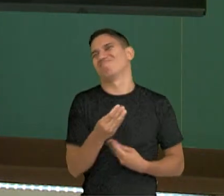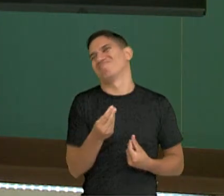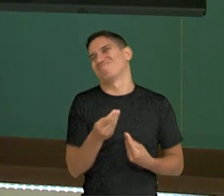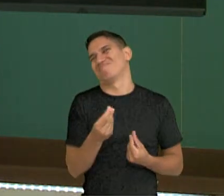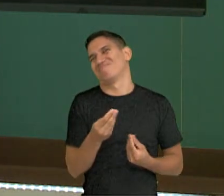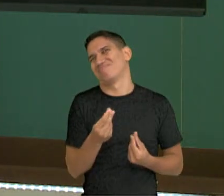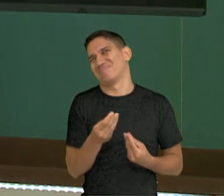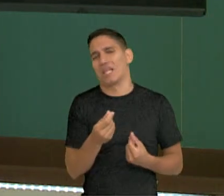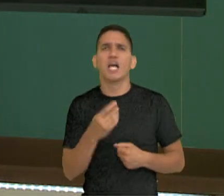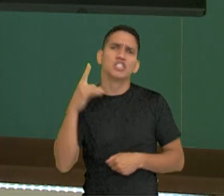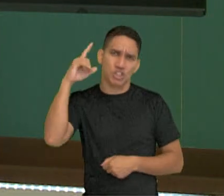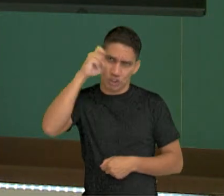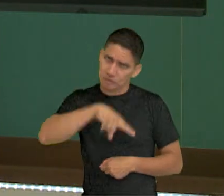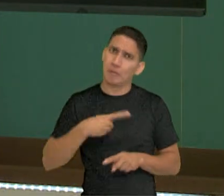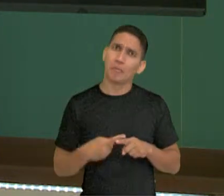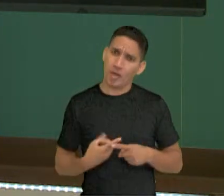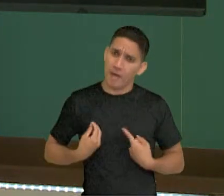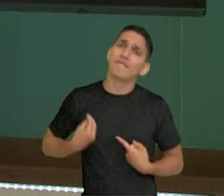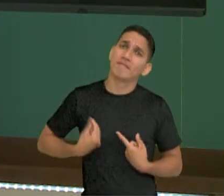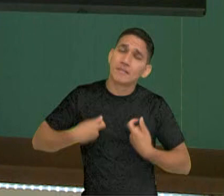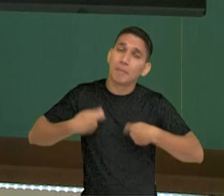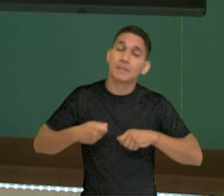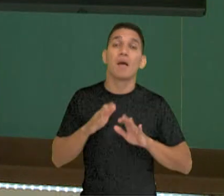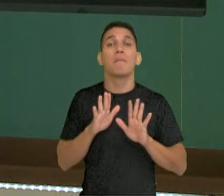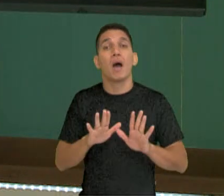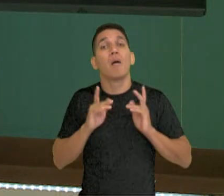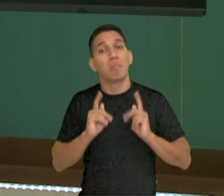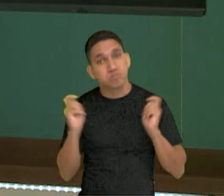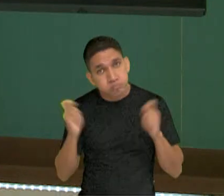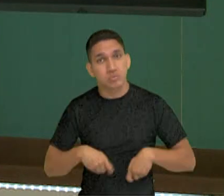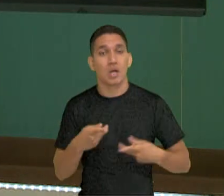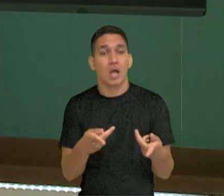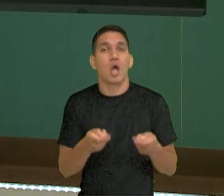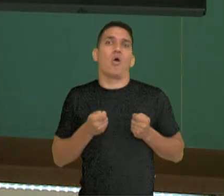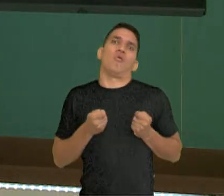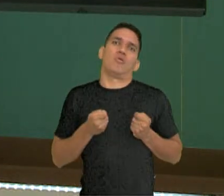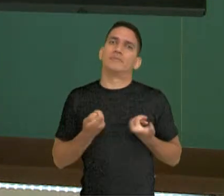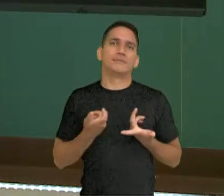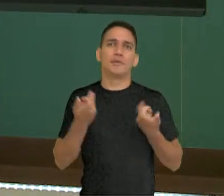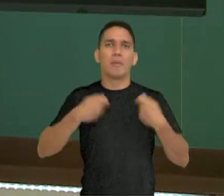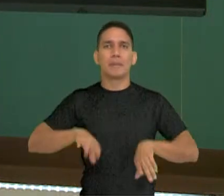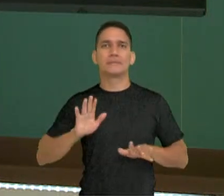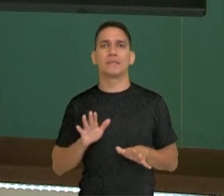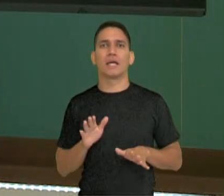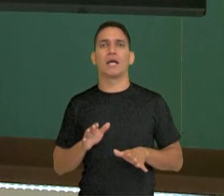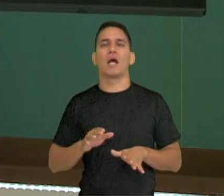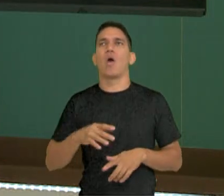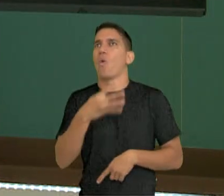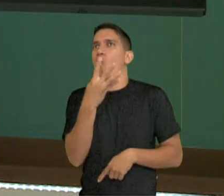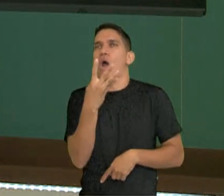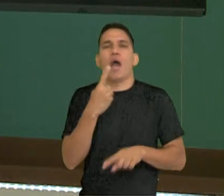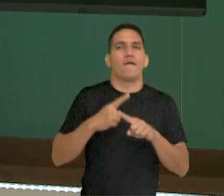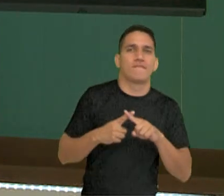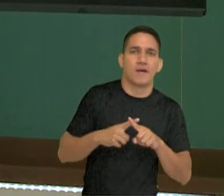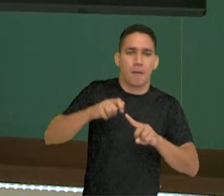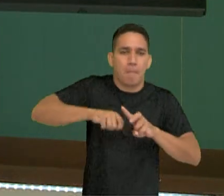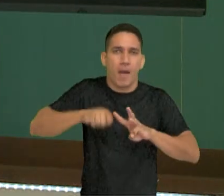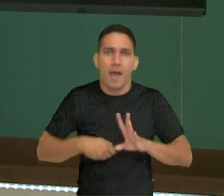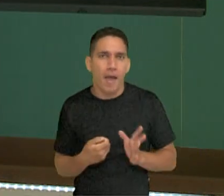você também não vive, né, gente? Mas você pode economizar um pouquinho mais. Em vez de sair 4 vezes durante o mês,